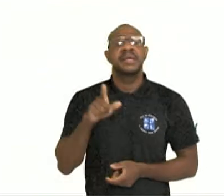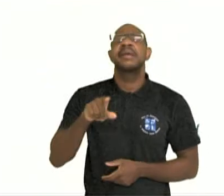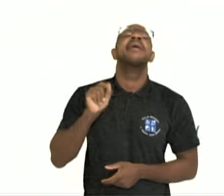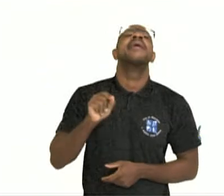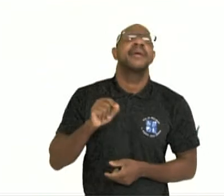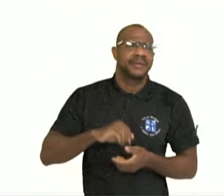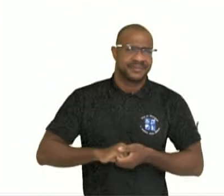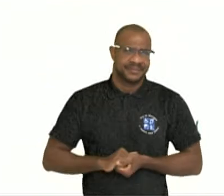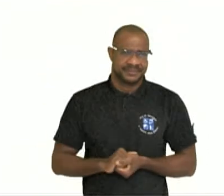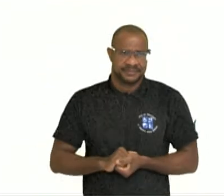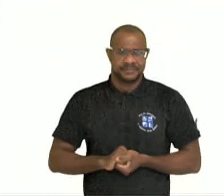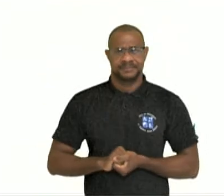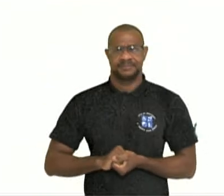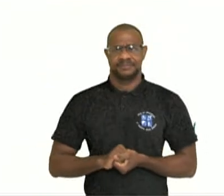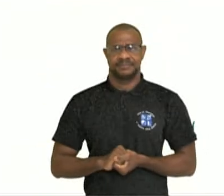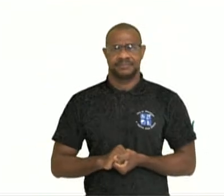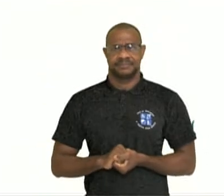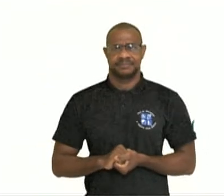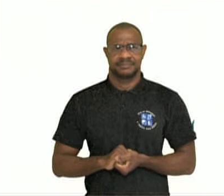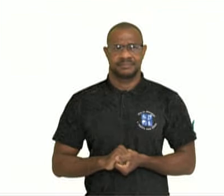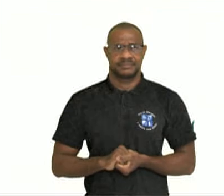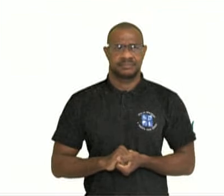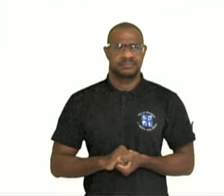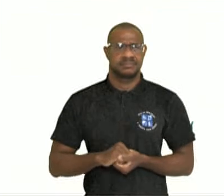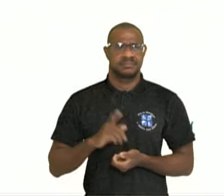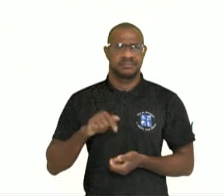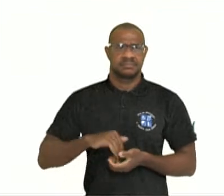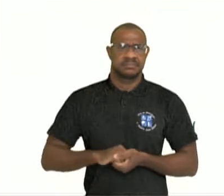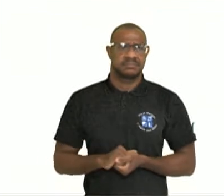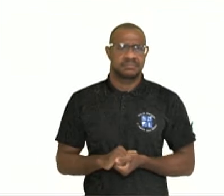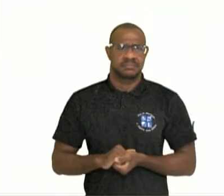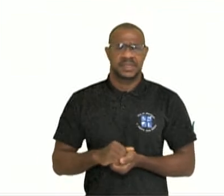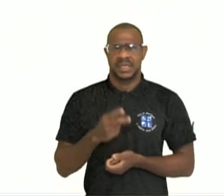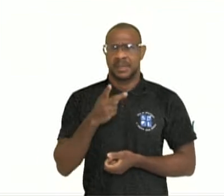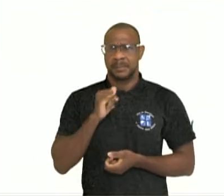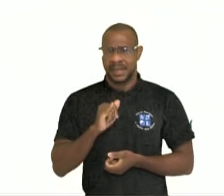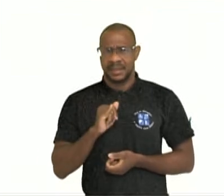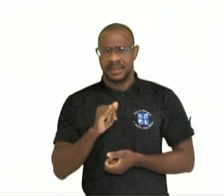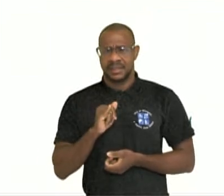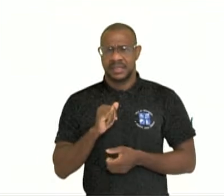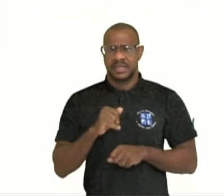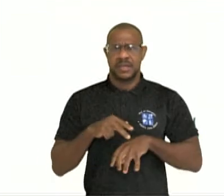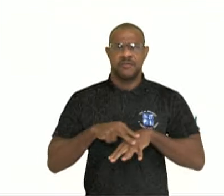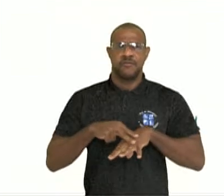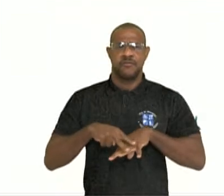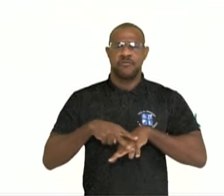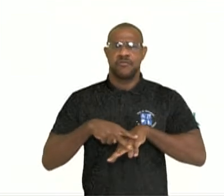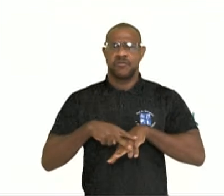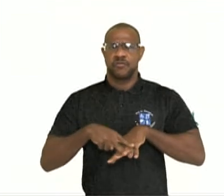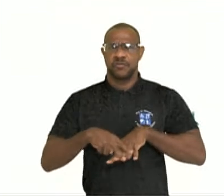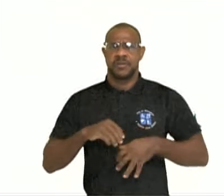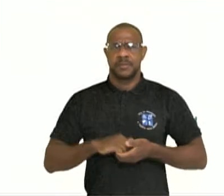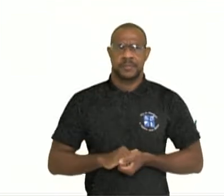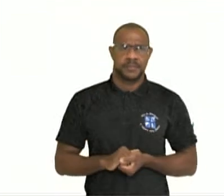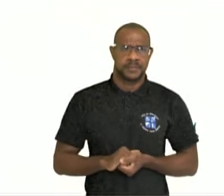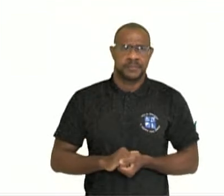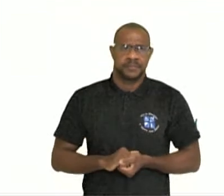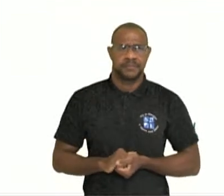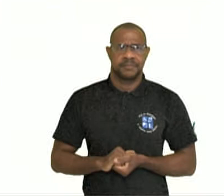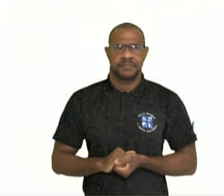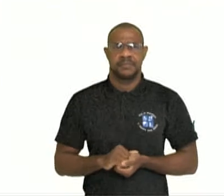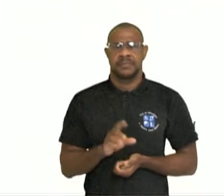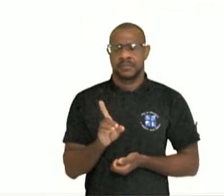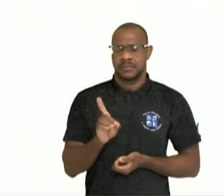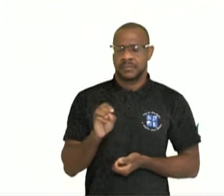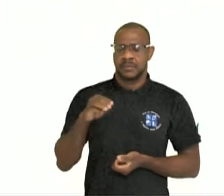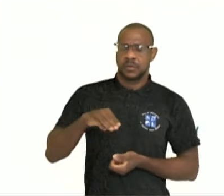é viúdo e papá? Ele é viúvo e ele é pai. Esse se chama Dom Ramon. Ele se chama Dom Ramon ou,